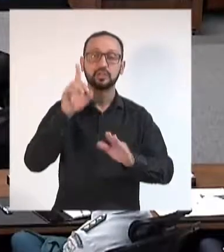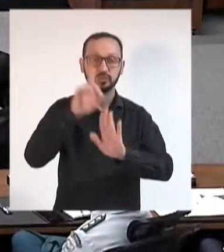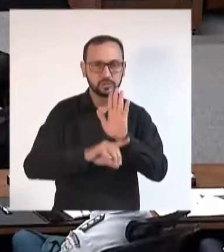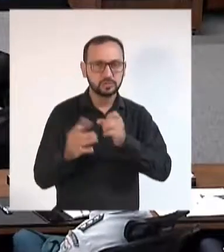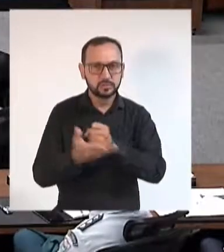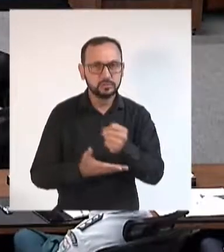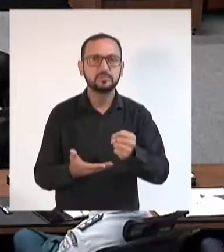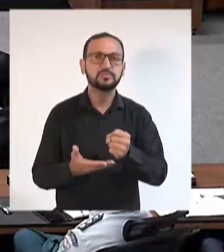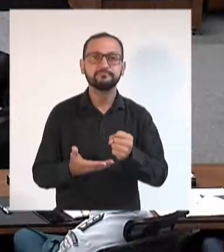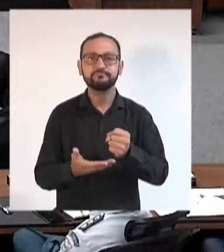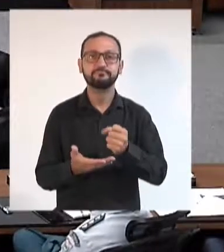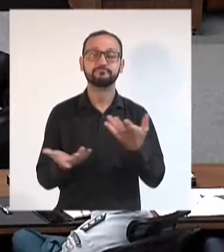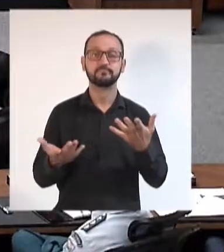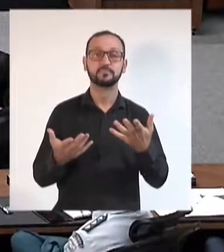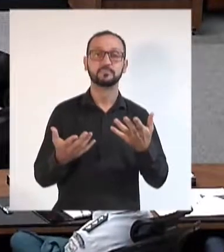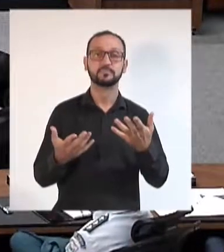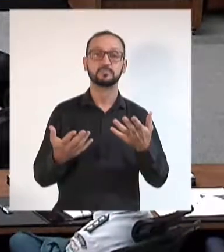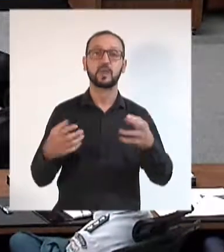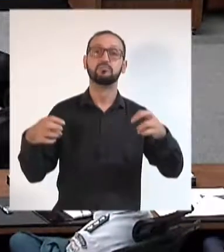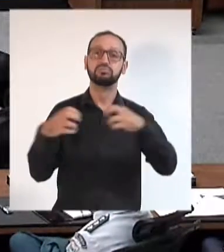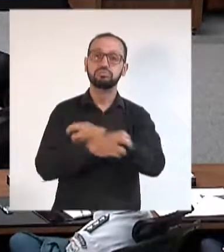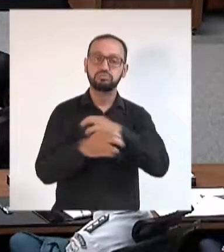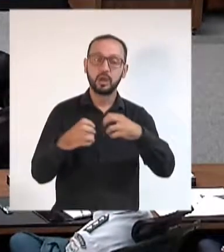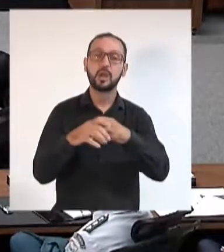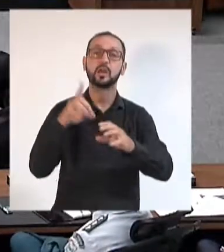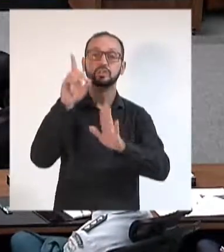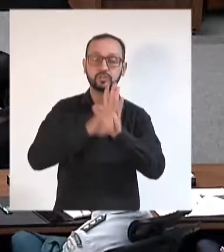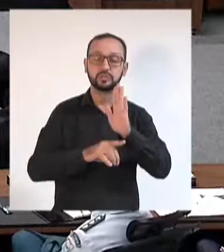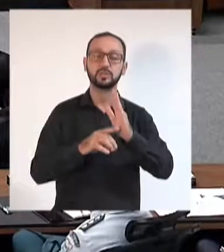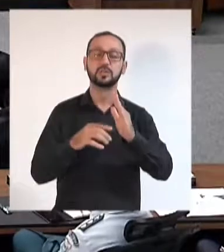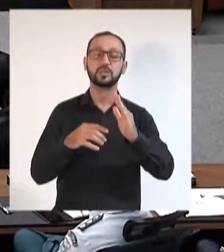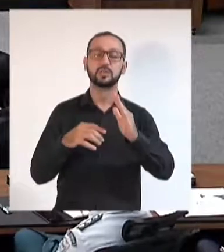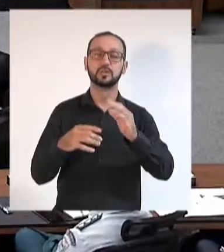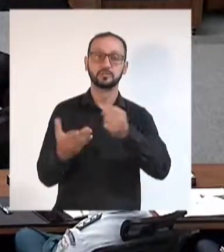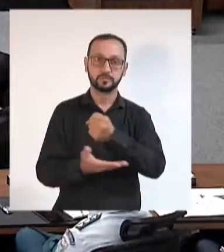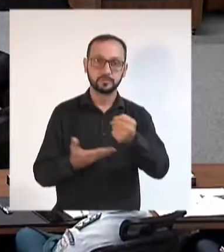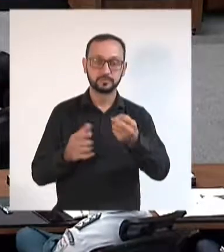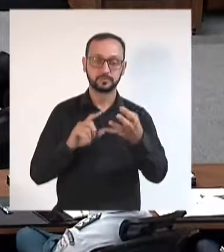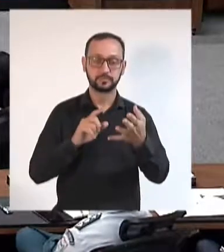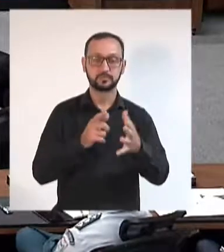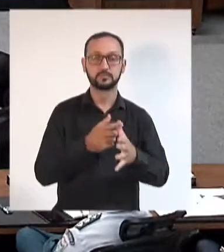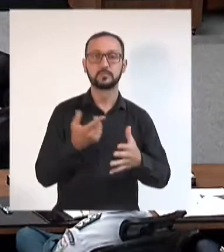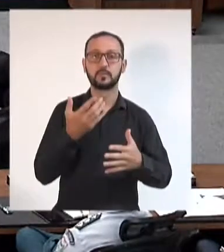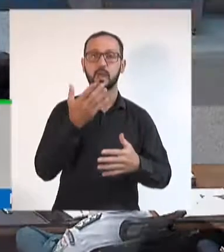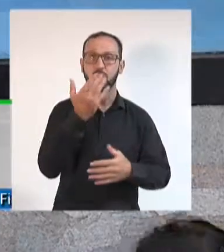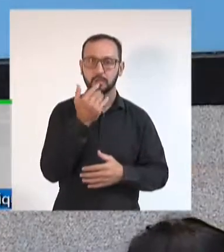fundamental? Transporte é direito fundamental? Alimentos.